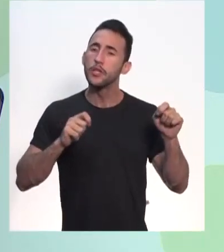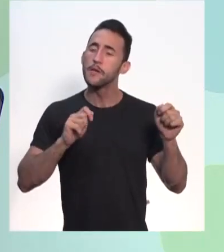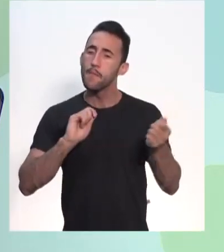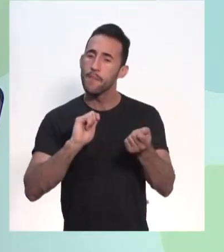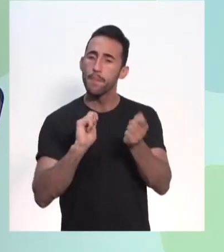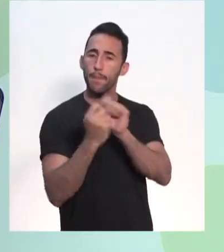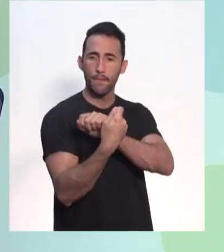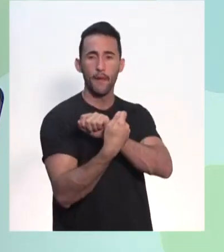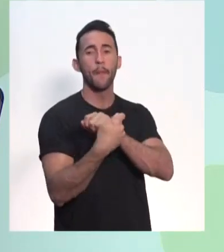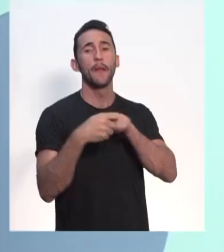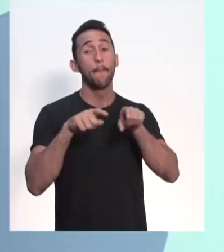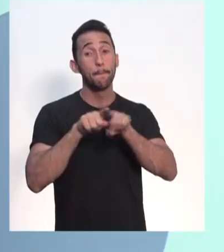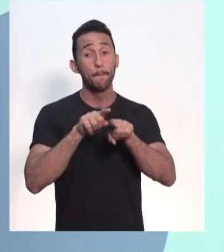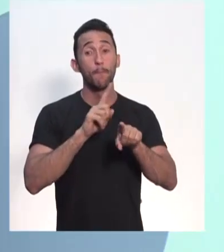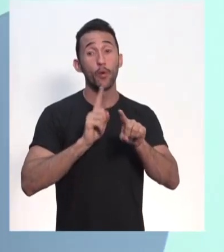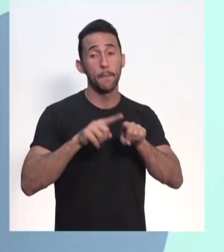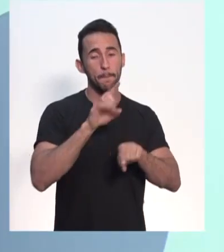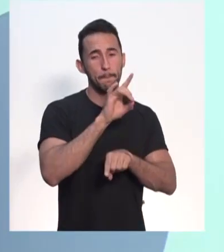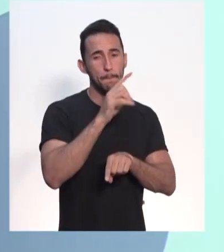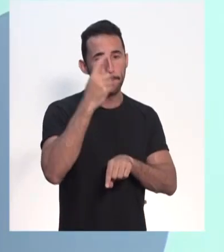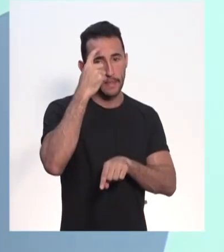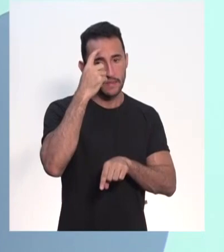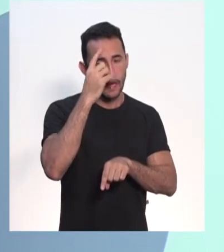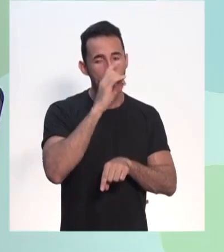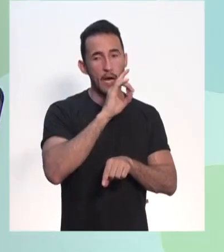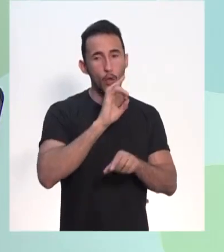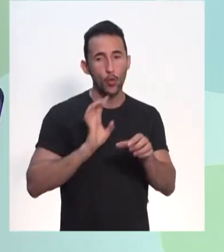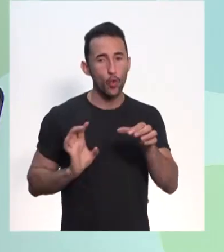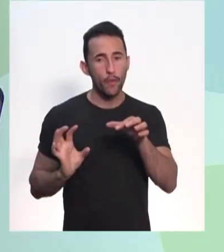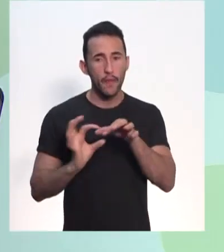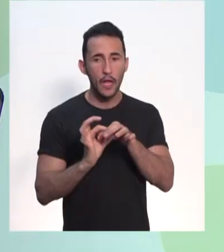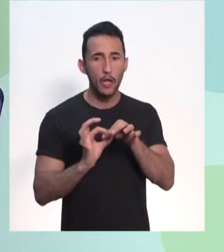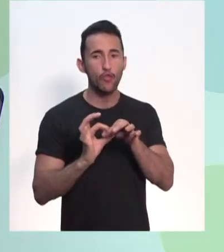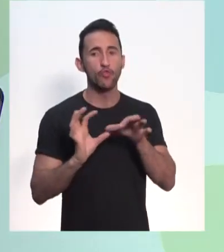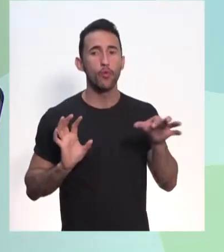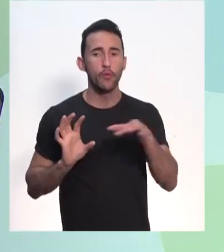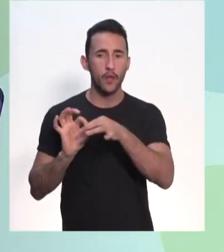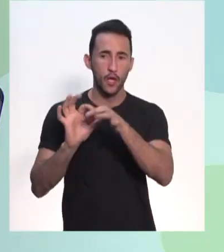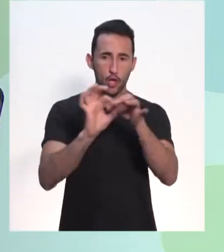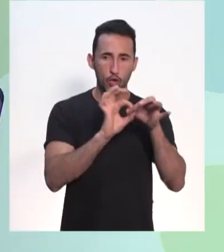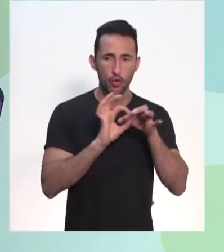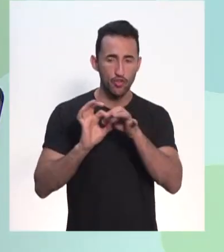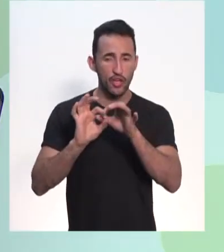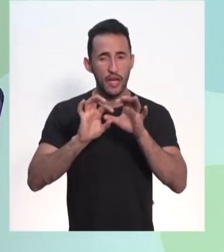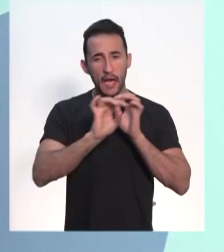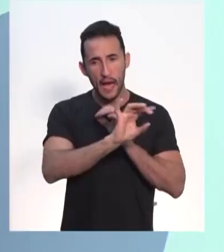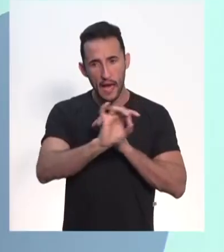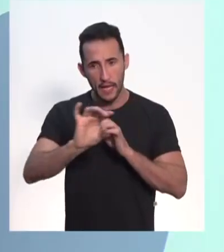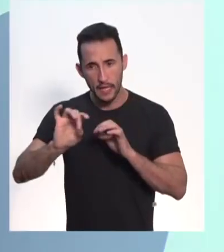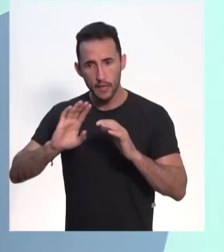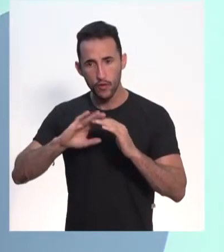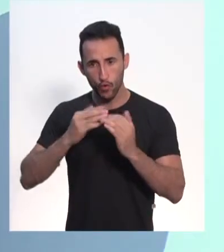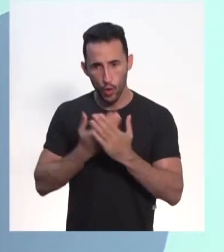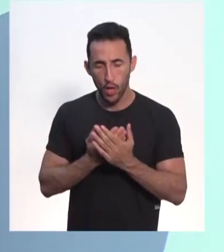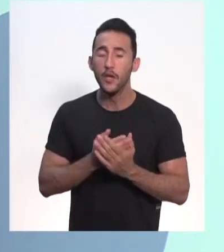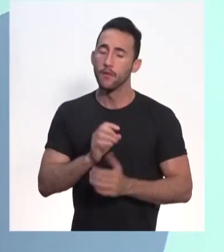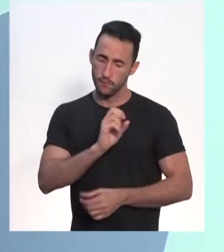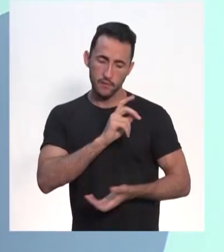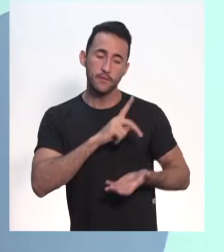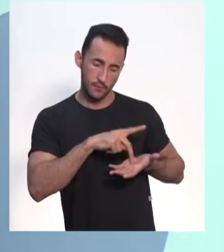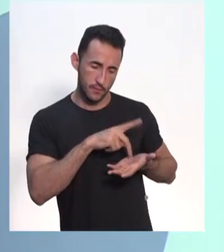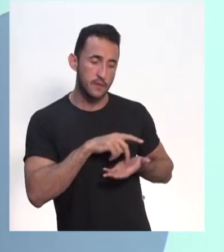coisas importantes, né? A questão da tecnologia, que envolve nesse momento toda a área e todas as áreas, né? Tudo